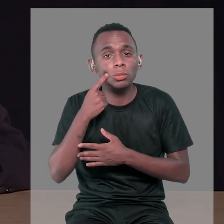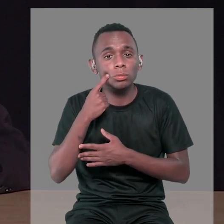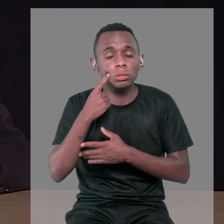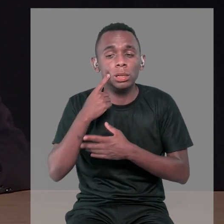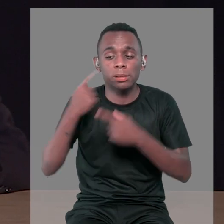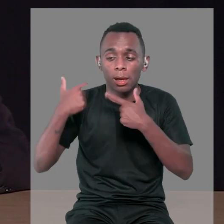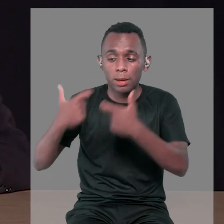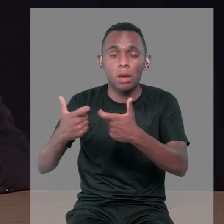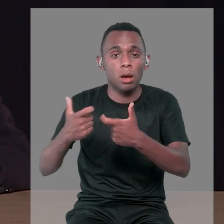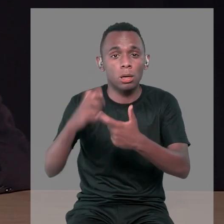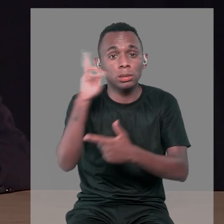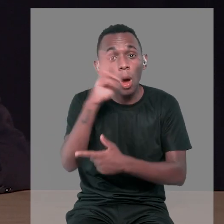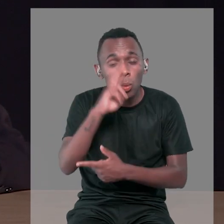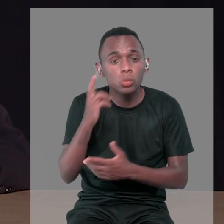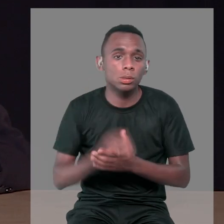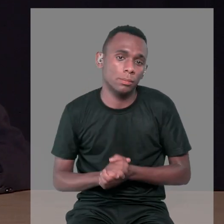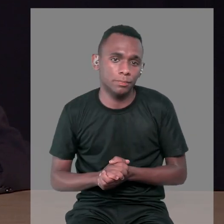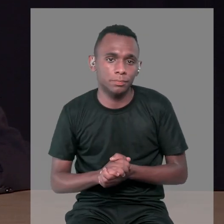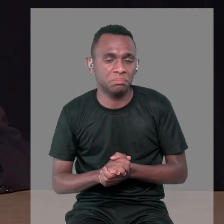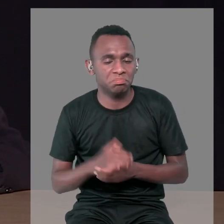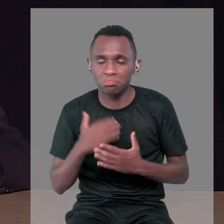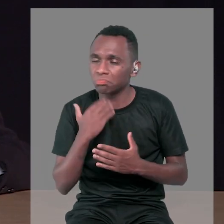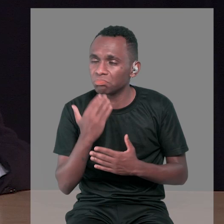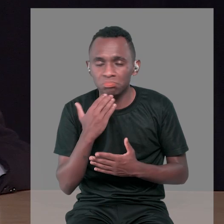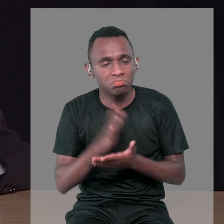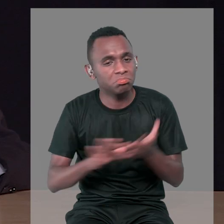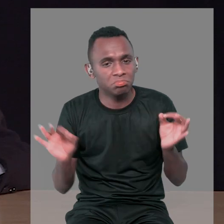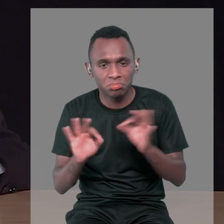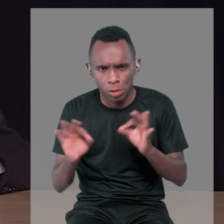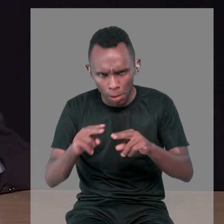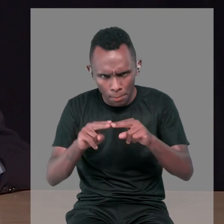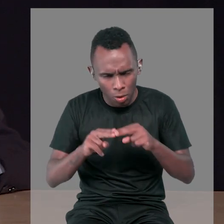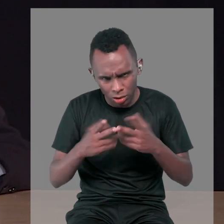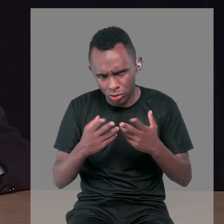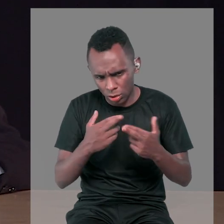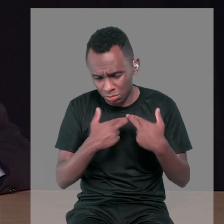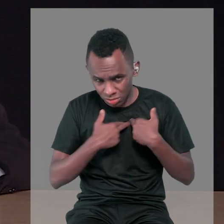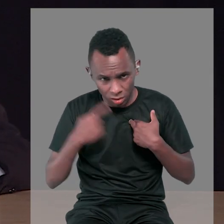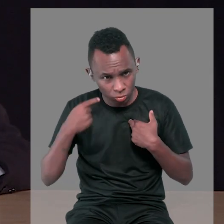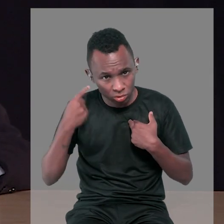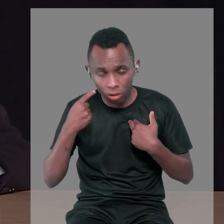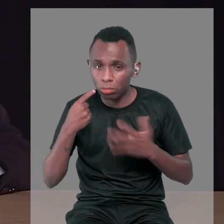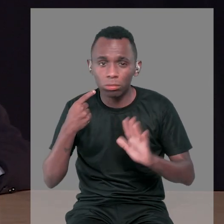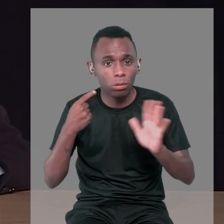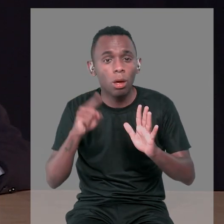Nenhum. Mas não é culpa do direito, não. Né? É culpa do fundamento mesmo da guerra.